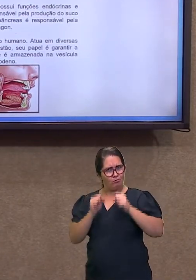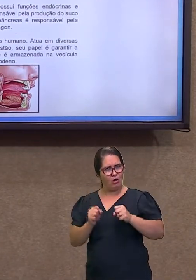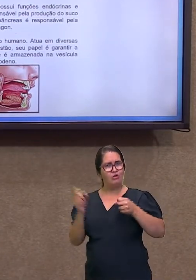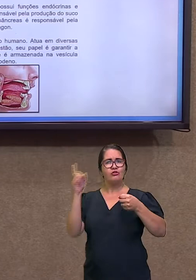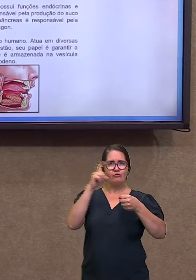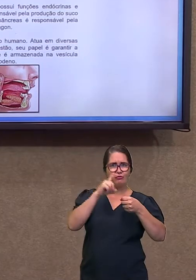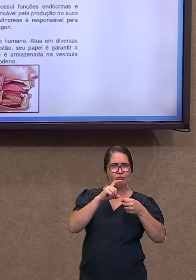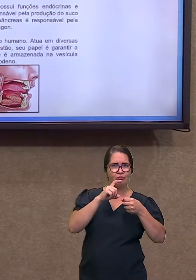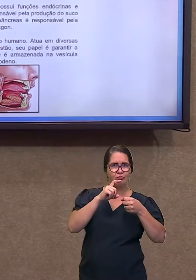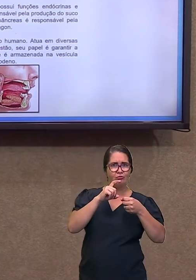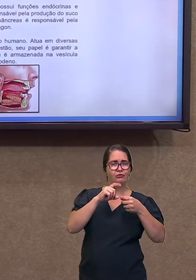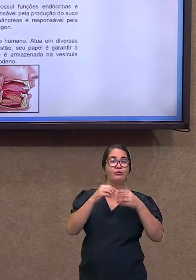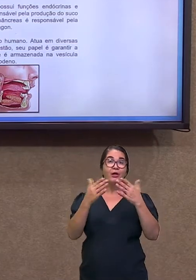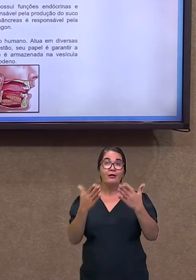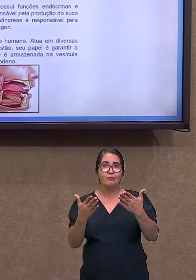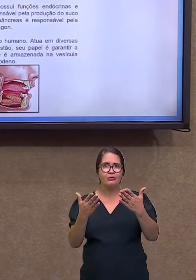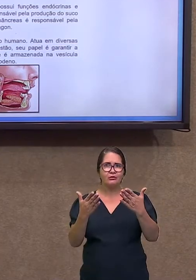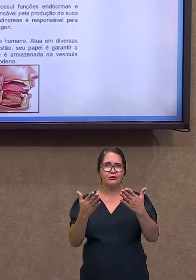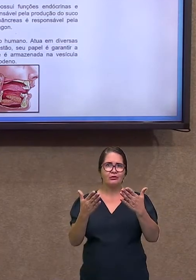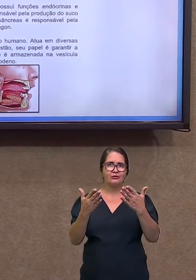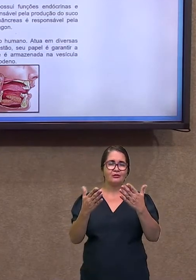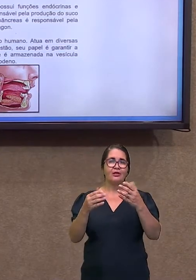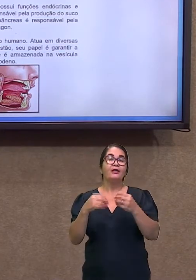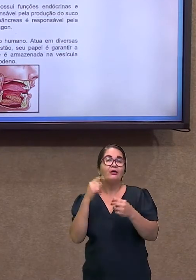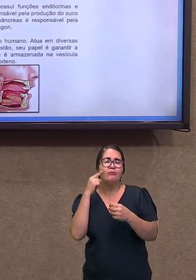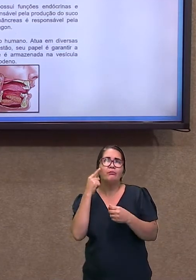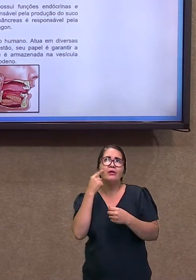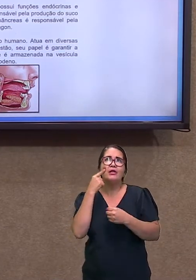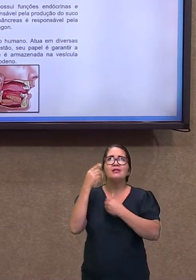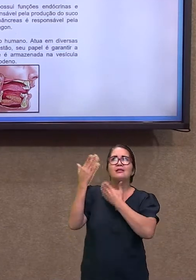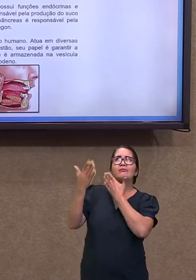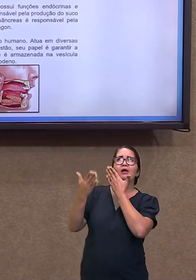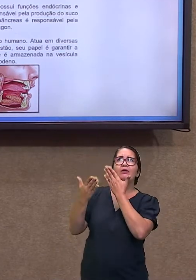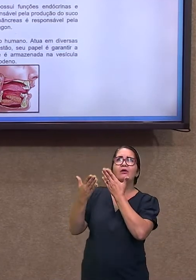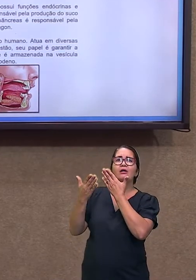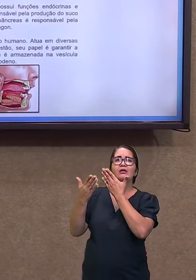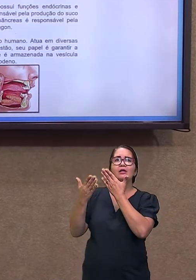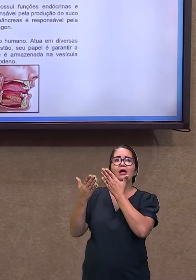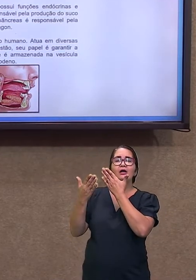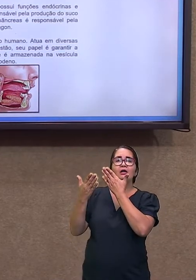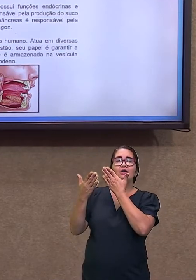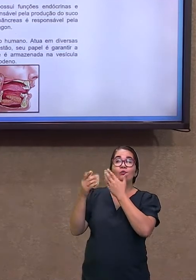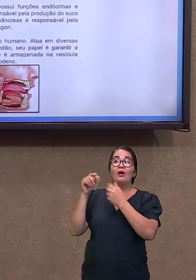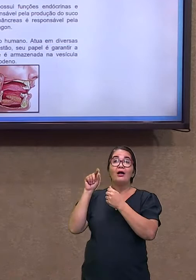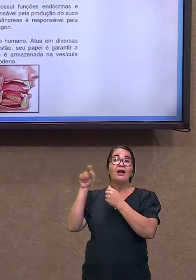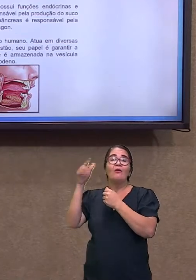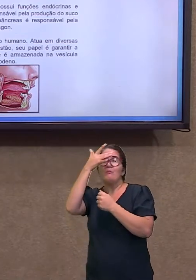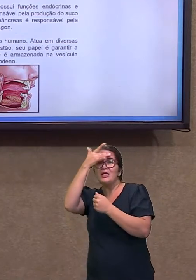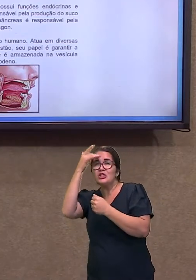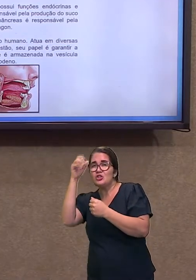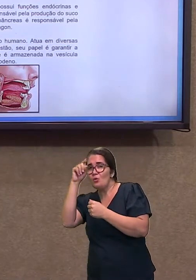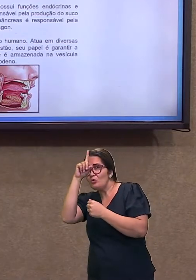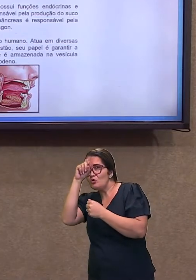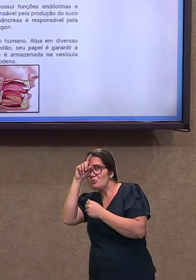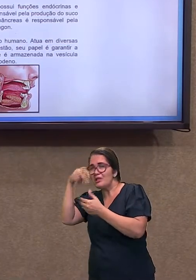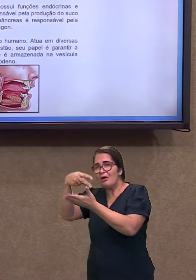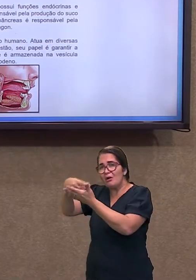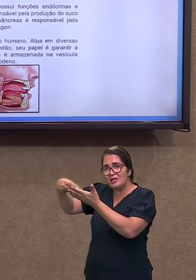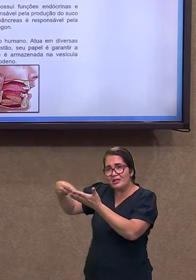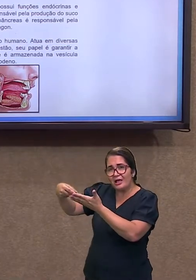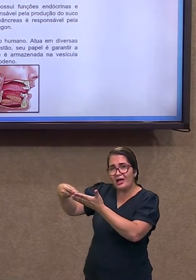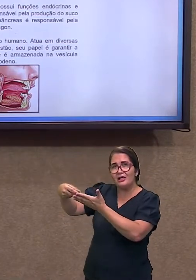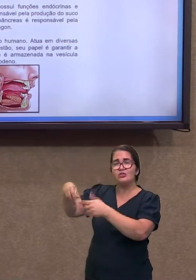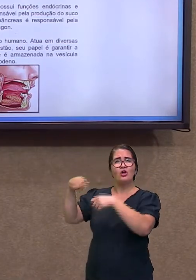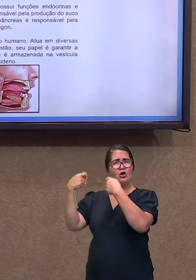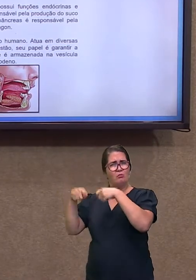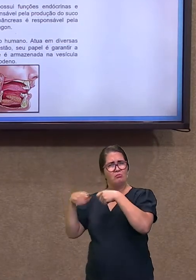precisa de um fígado. Mas aí alguém vai falar com você assim, mas ele precisa parcial ou total? Aí você fala assim, como assim parcial? Não tem